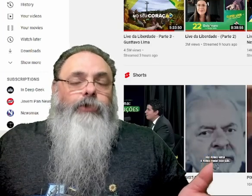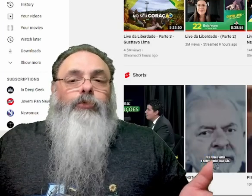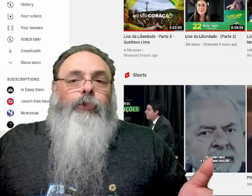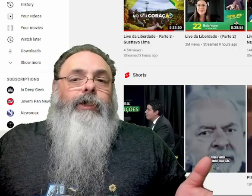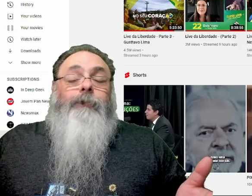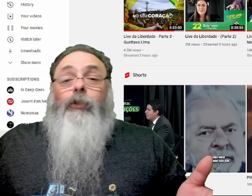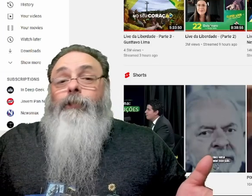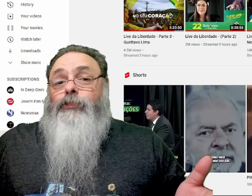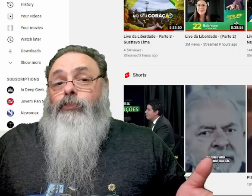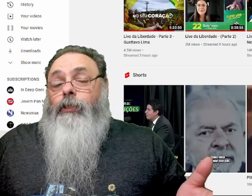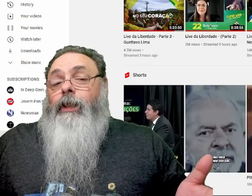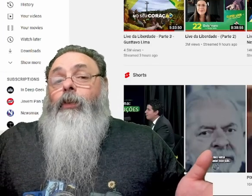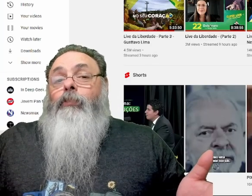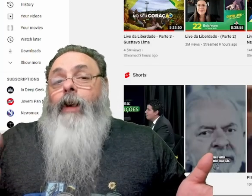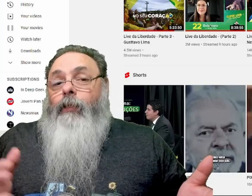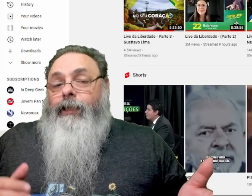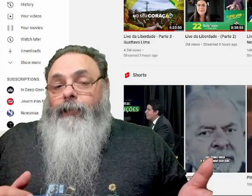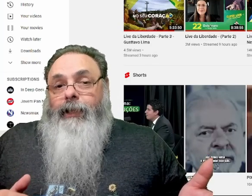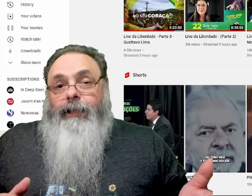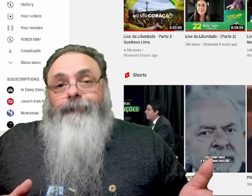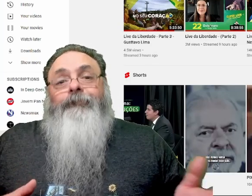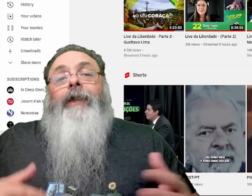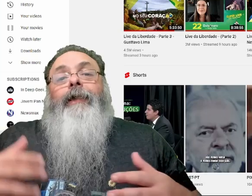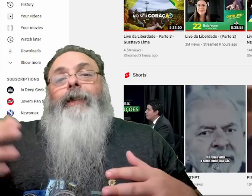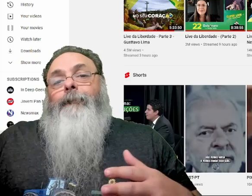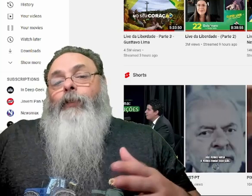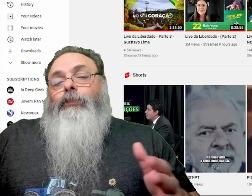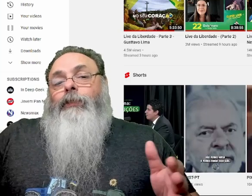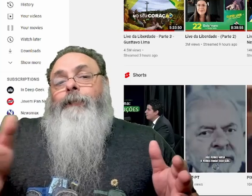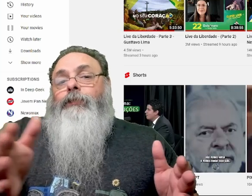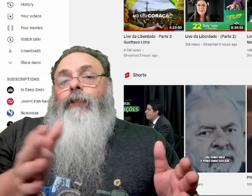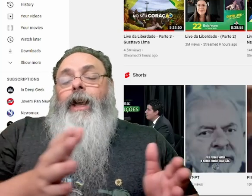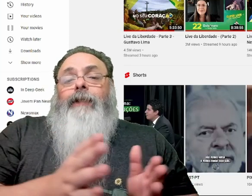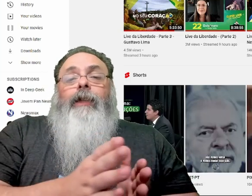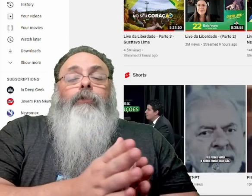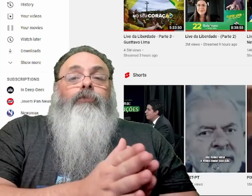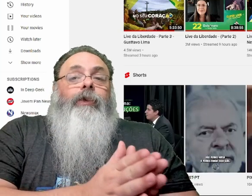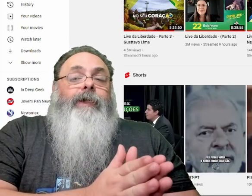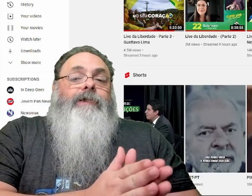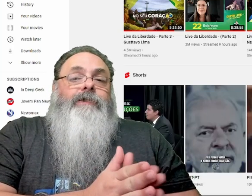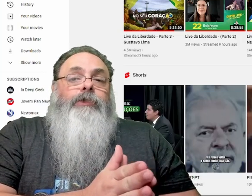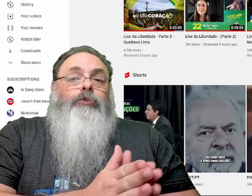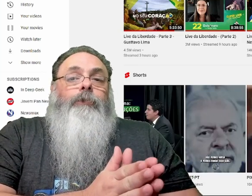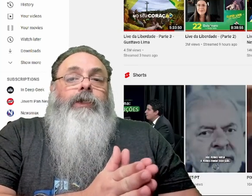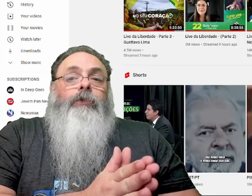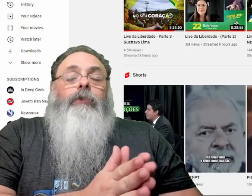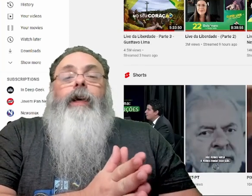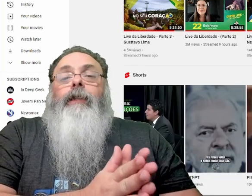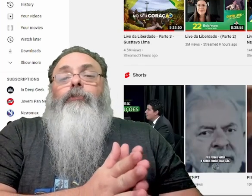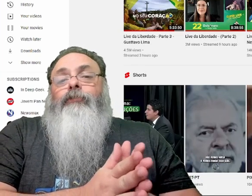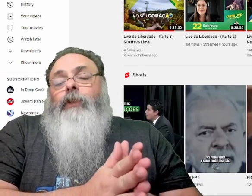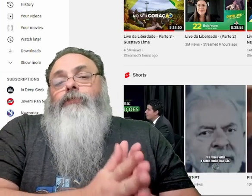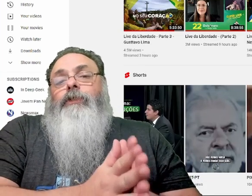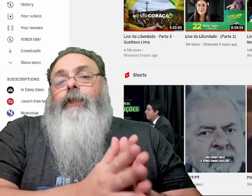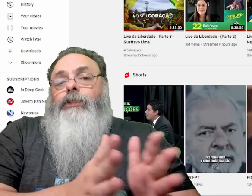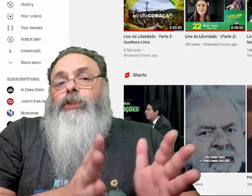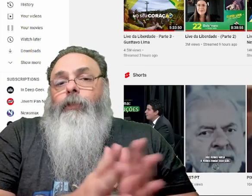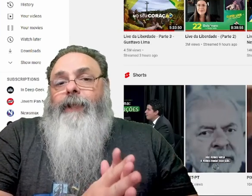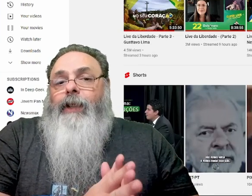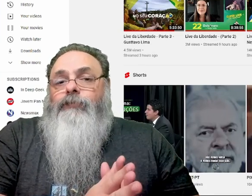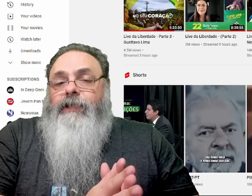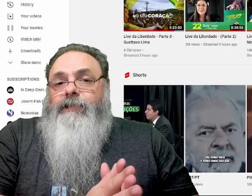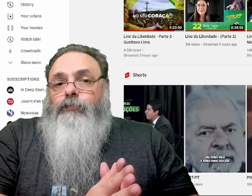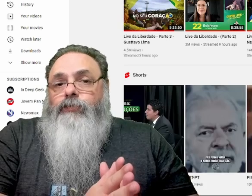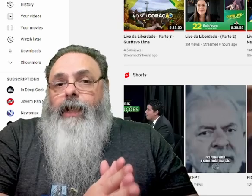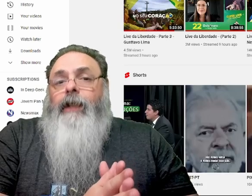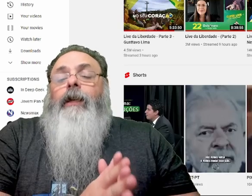é a mais difícil porque porque começou uma hora da manhã e aí pegou toda a madrugada aí quando foi a manhãzinha de domingo aí no finalzinho que ela